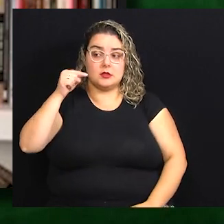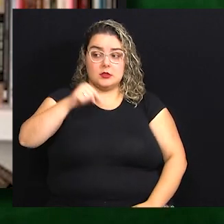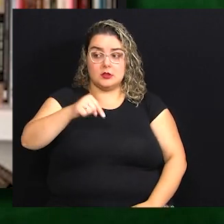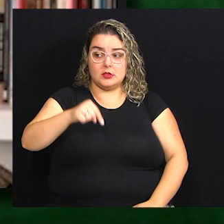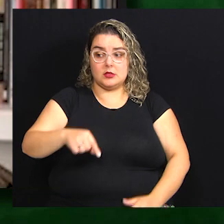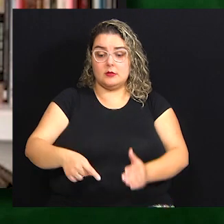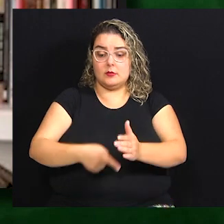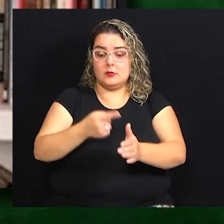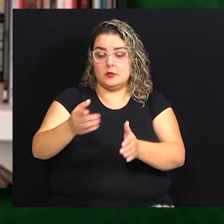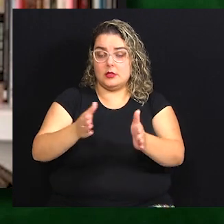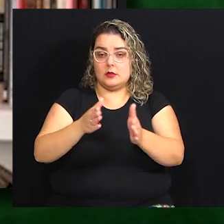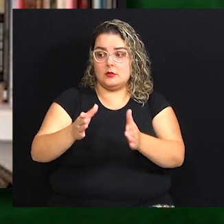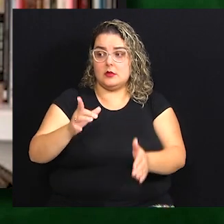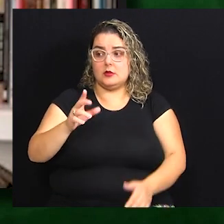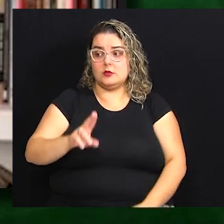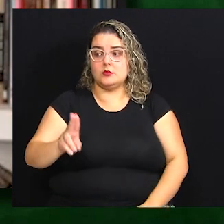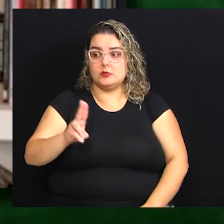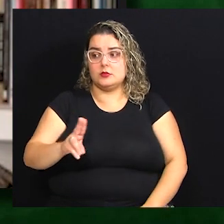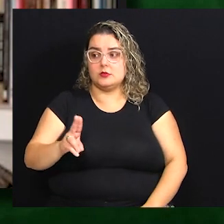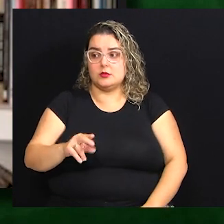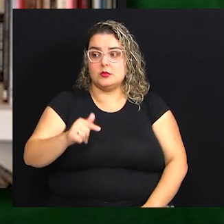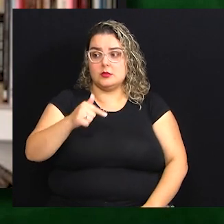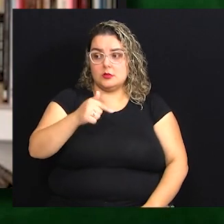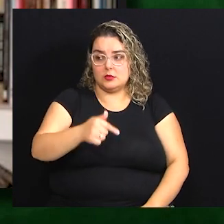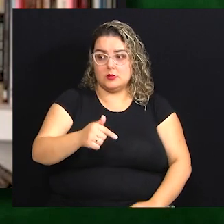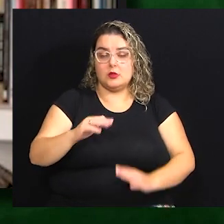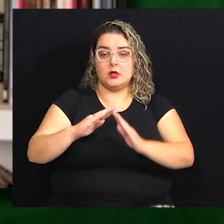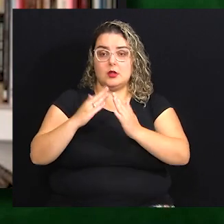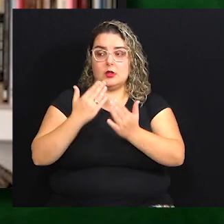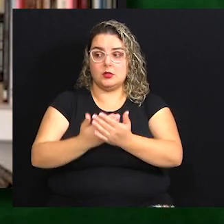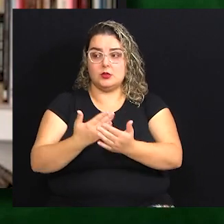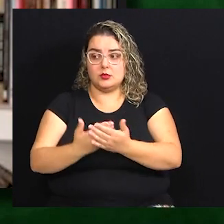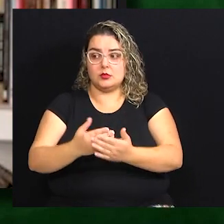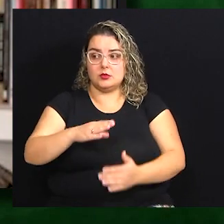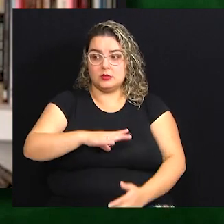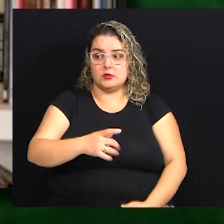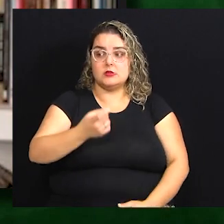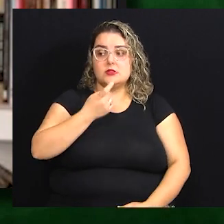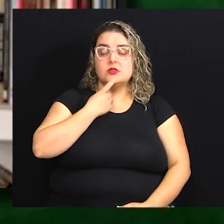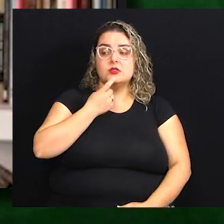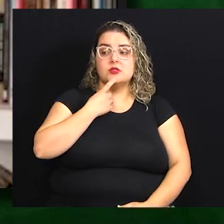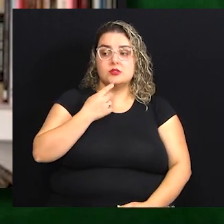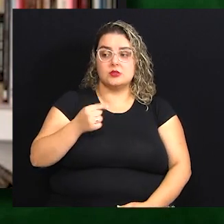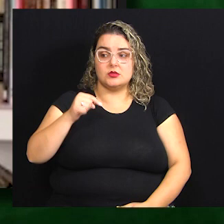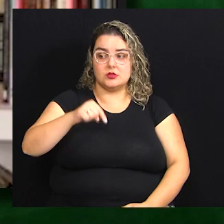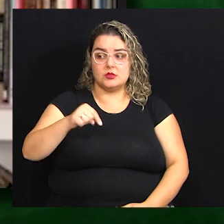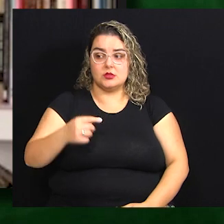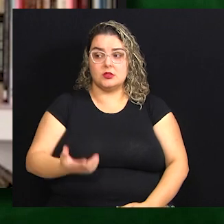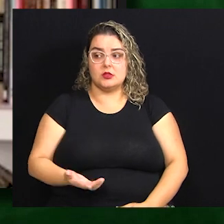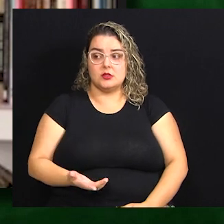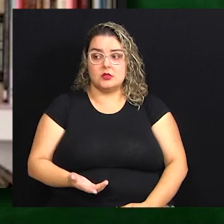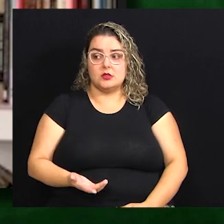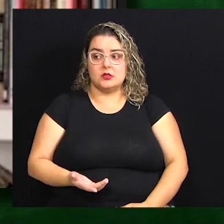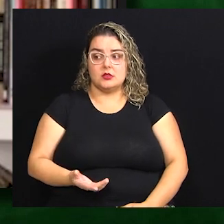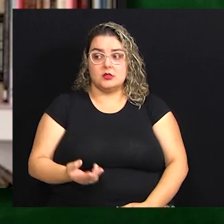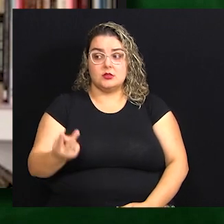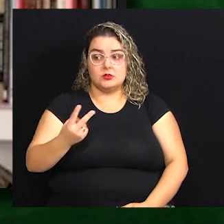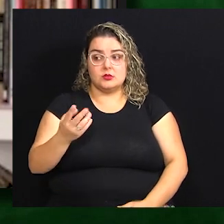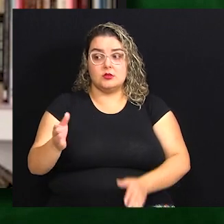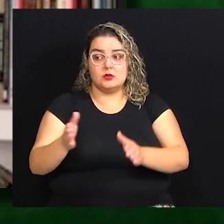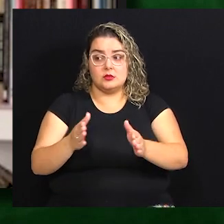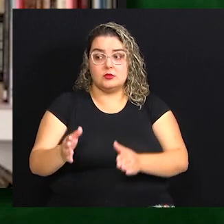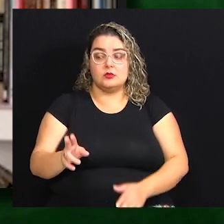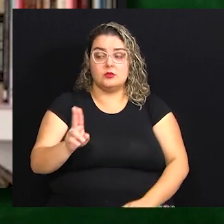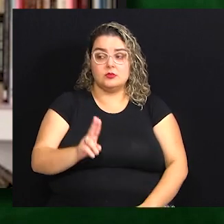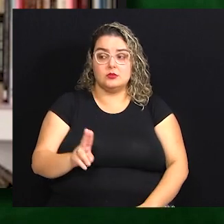aqui na primeira fase, nós utilizamos 7 escolas aqui na cidade de Campinas, aqui na nossa cidade, e na segunda fase